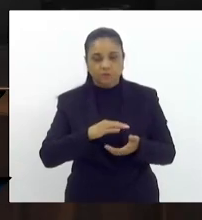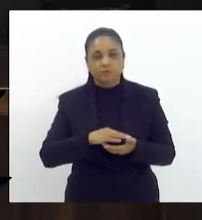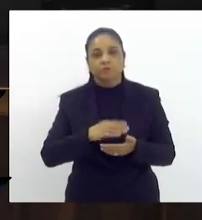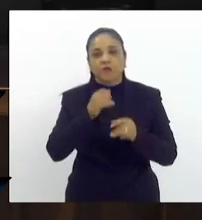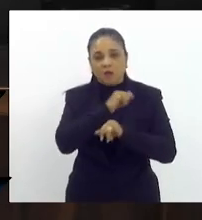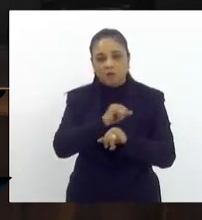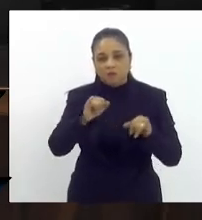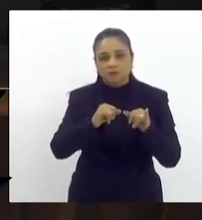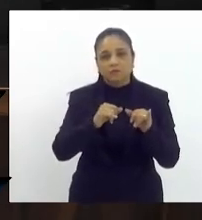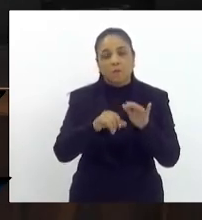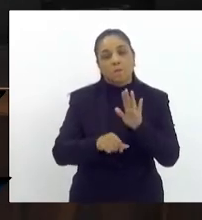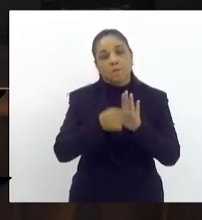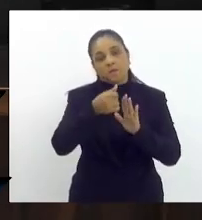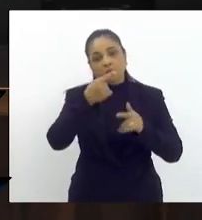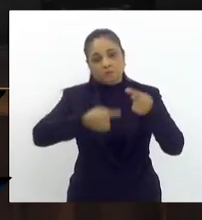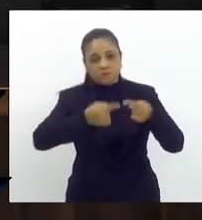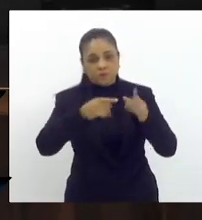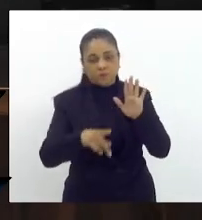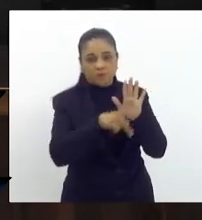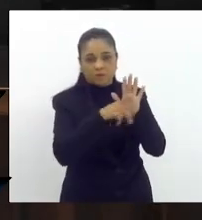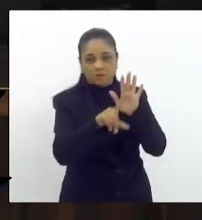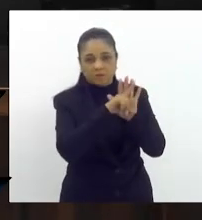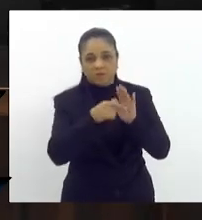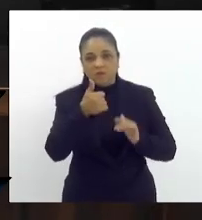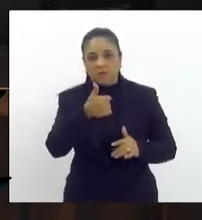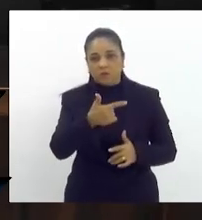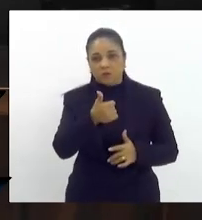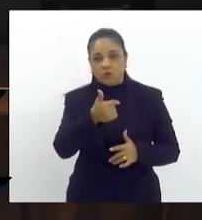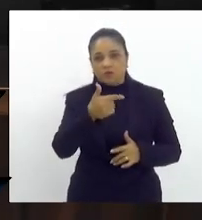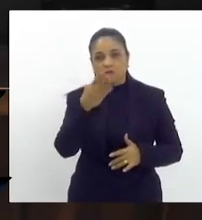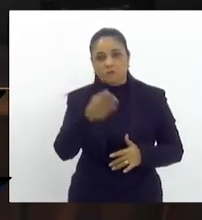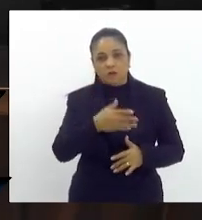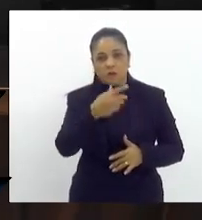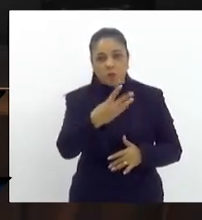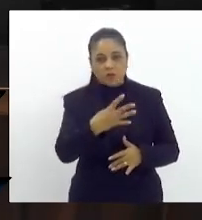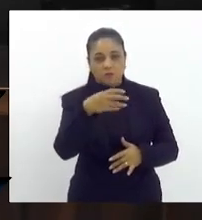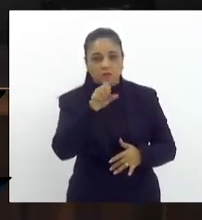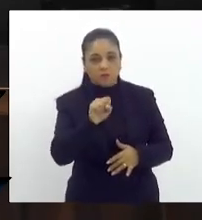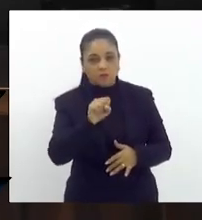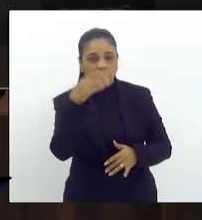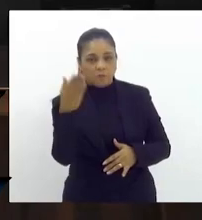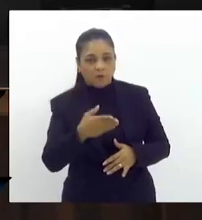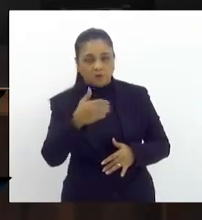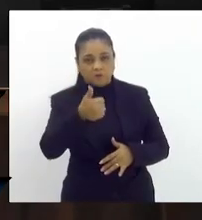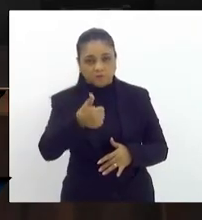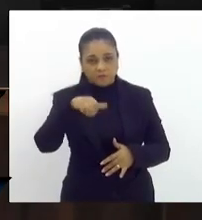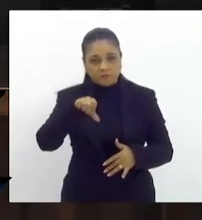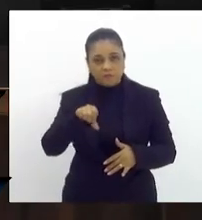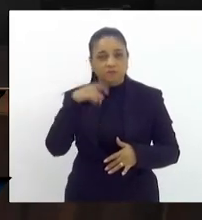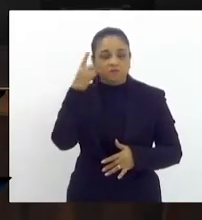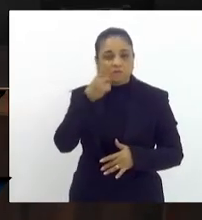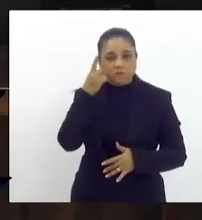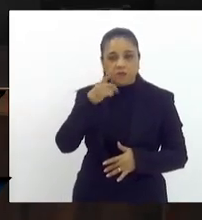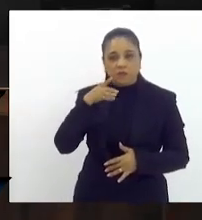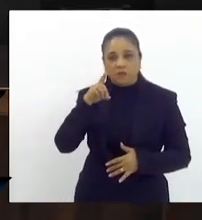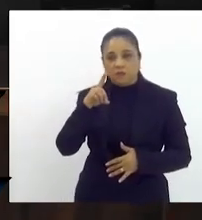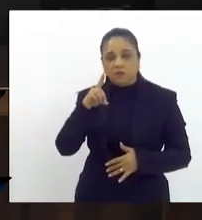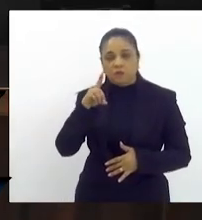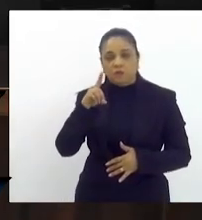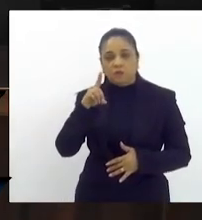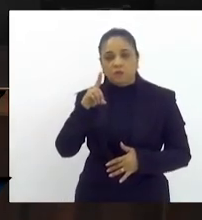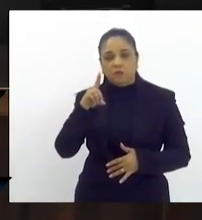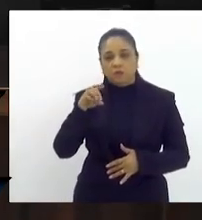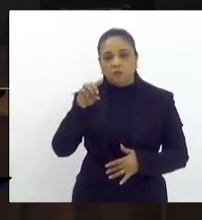anuncio em primeira discussão projeto de lei número 1248 2019 de autoria do deputado Dr deodalto